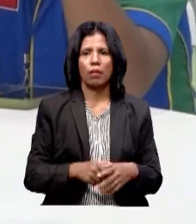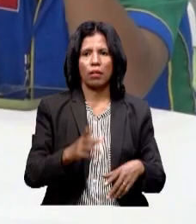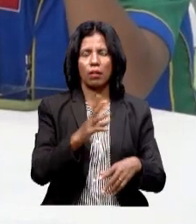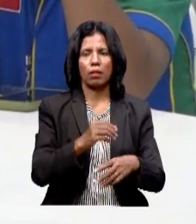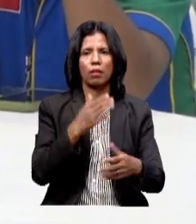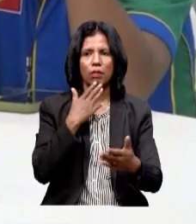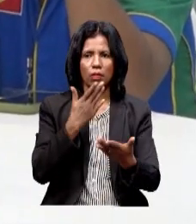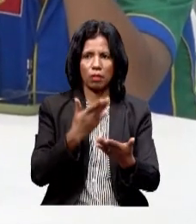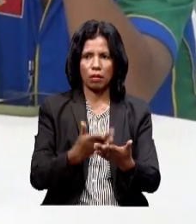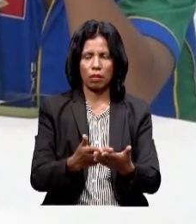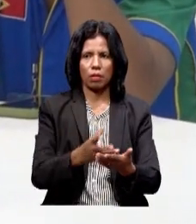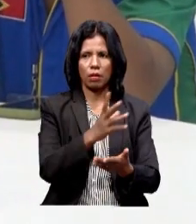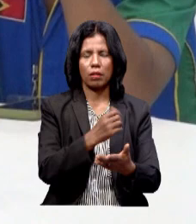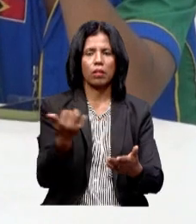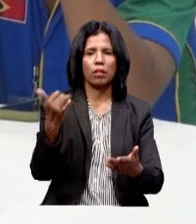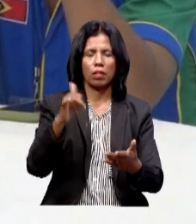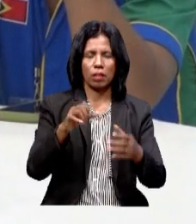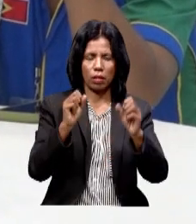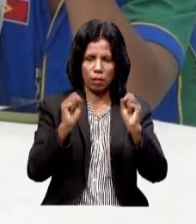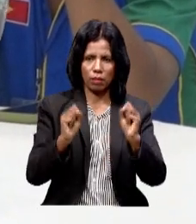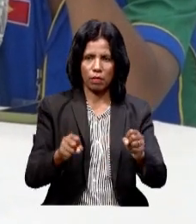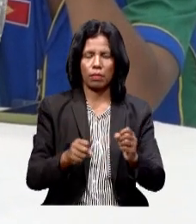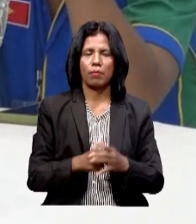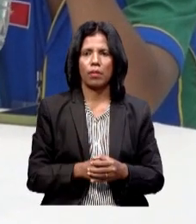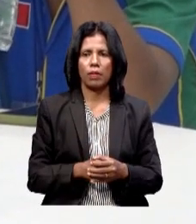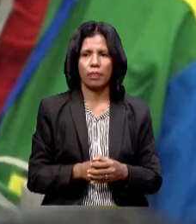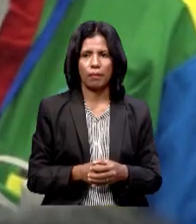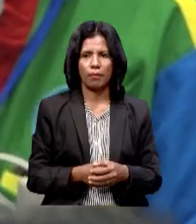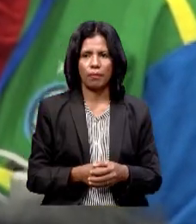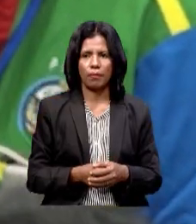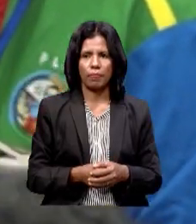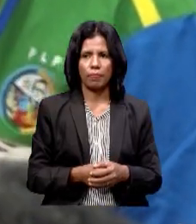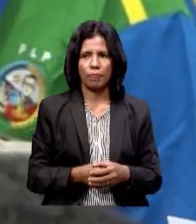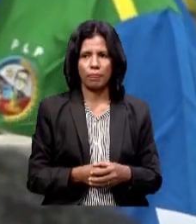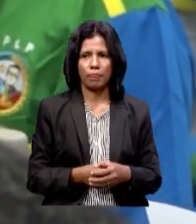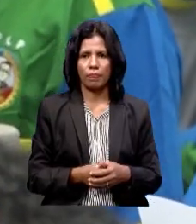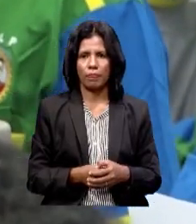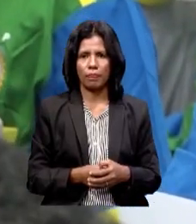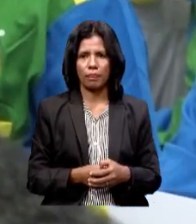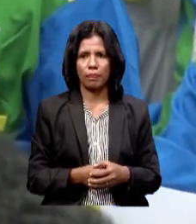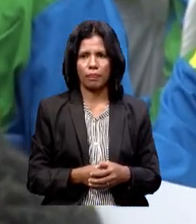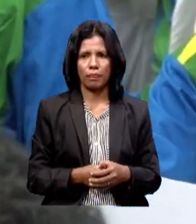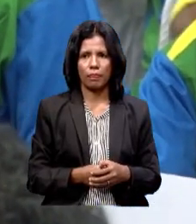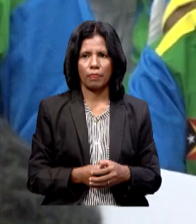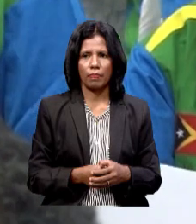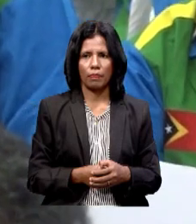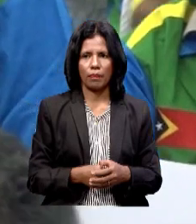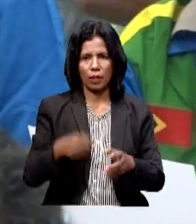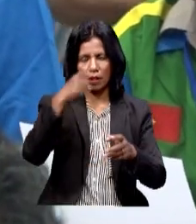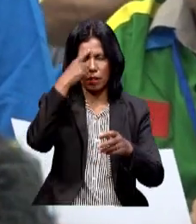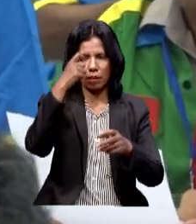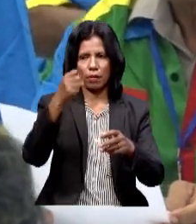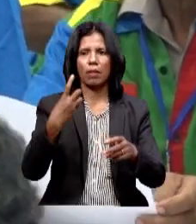digno, siamo per l'anamos, e che siamo risultato per il mio dia. Avremo che